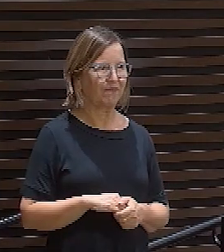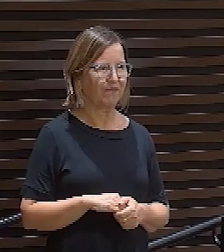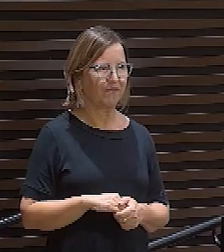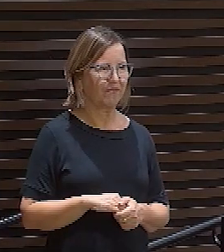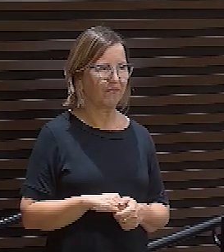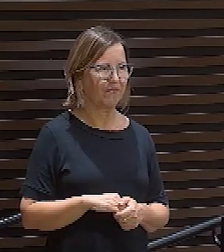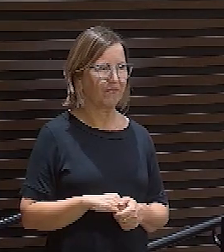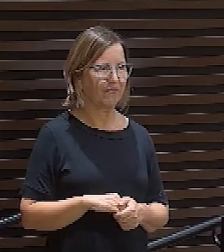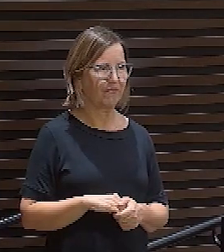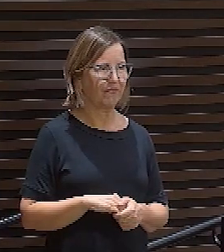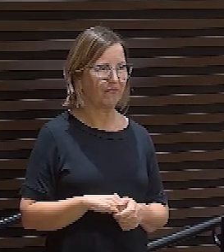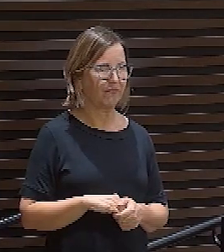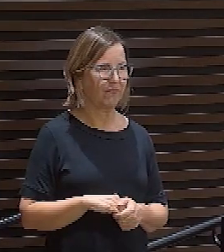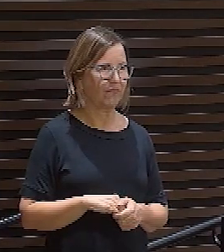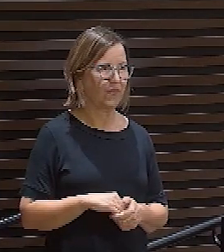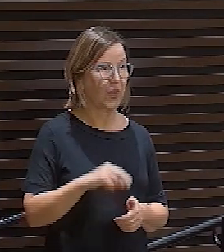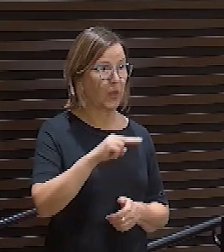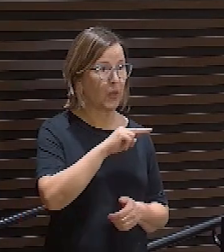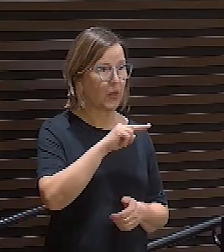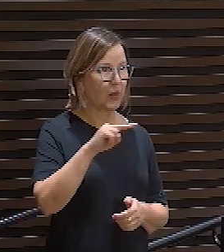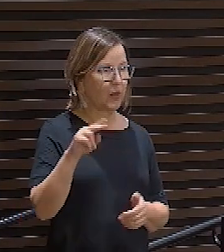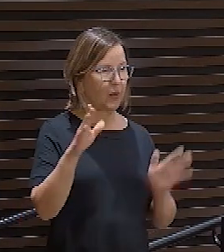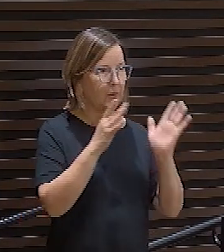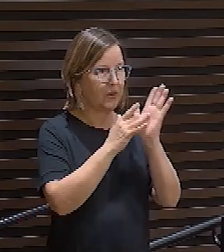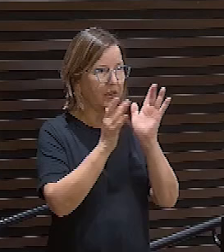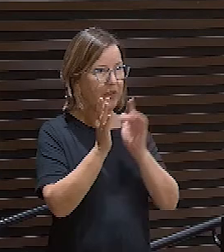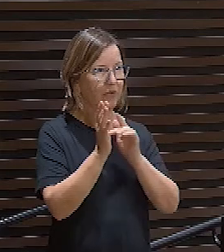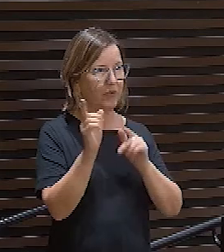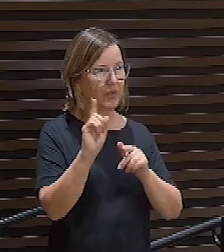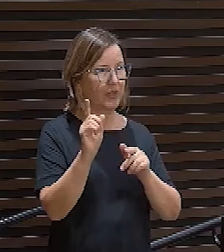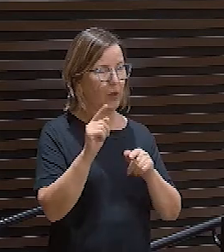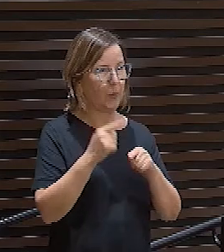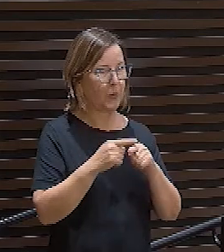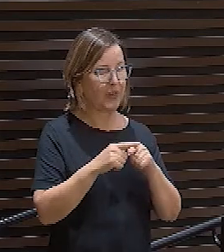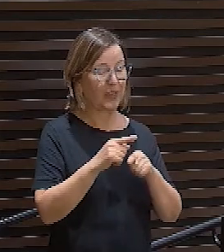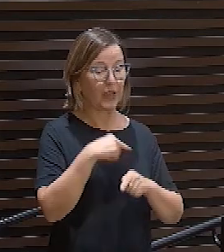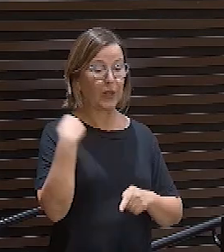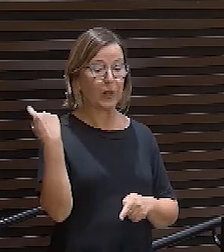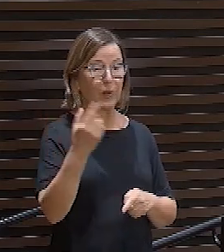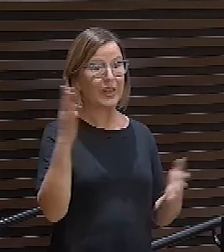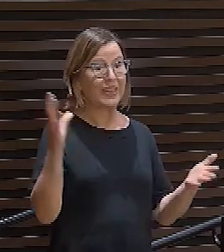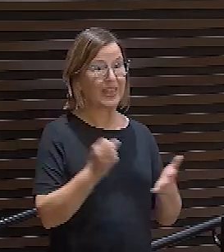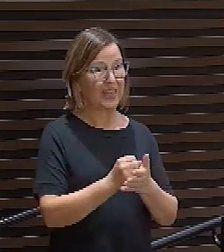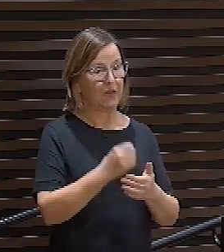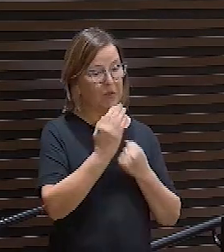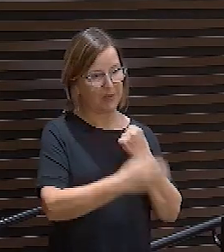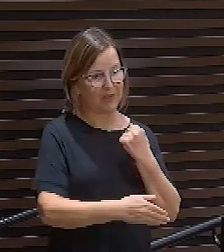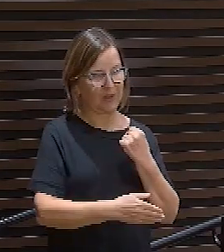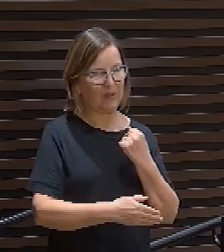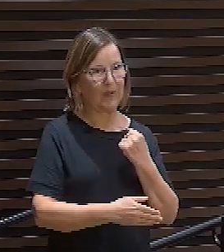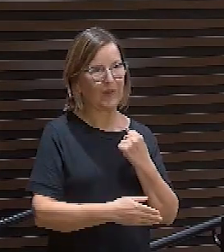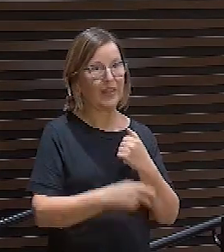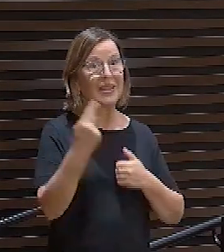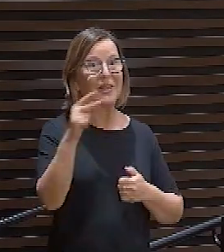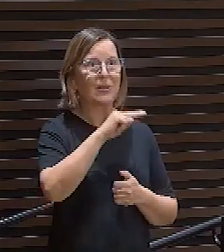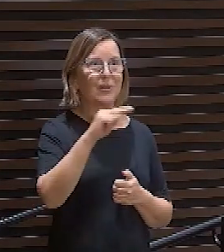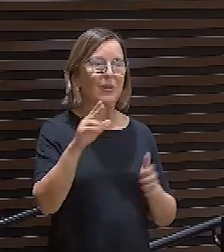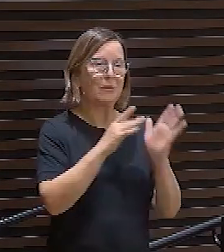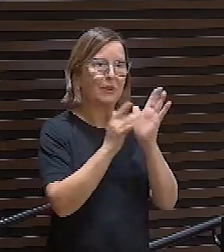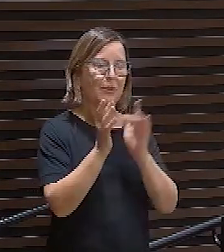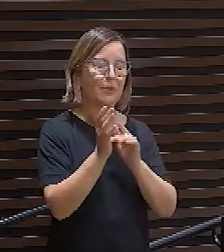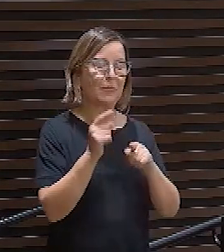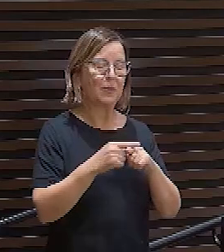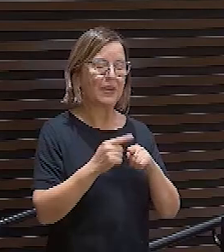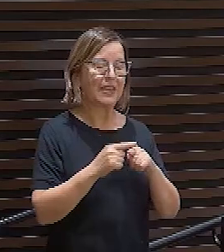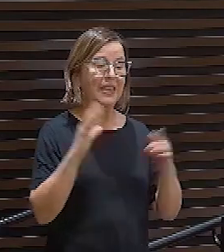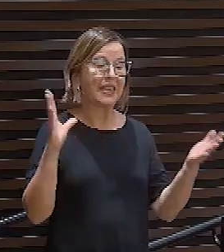O nome dele não é Jesus porque ele nos salvou da condenação. Não é. O nome dele é Jesus porque ele nos salva dos nossos